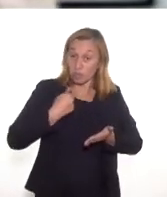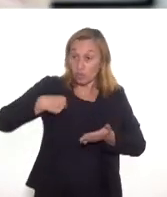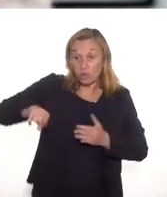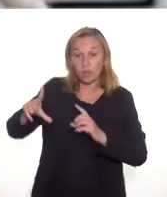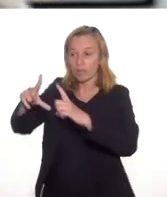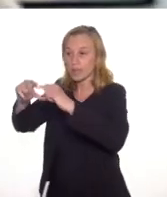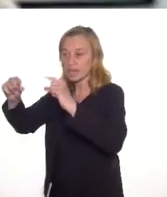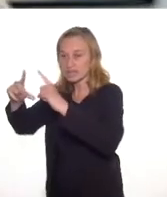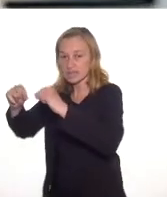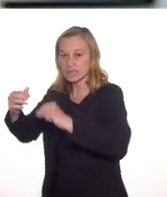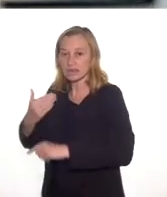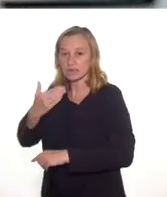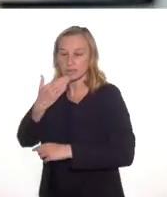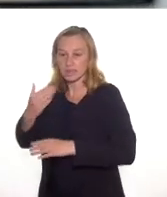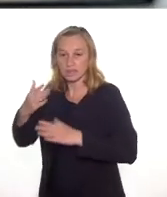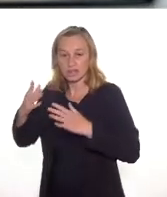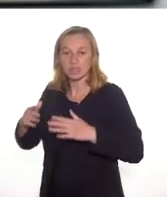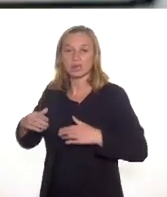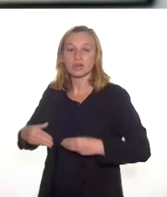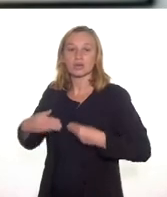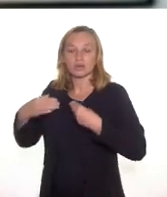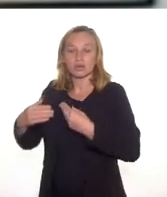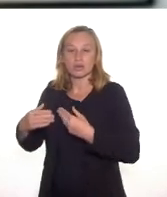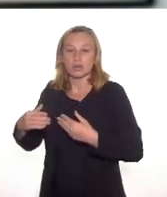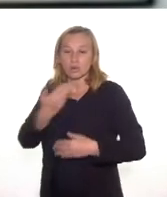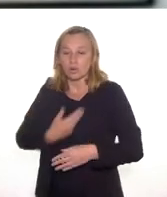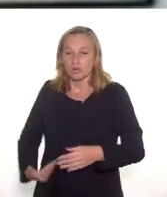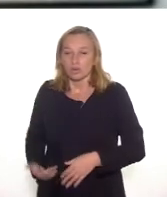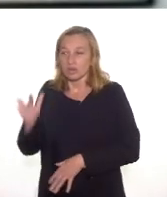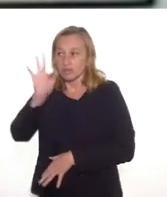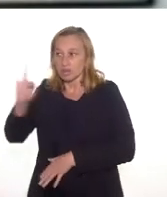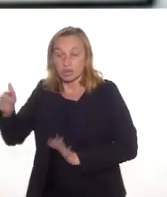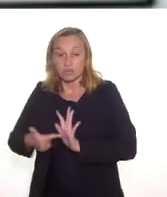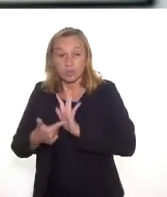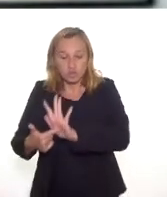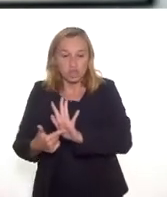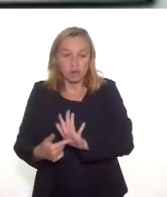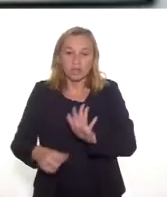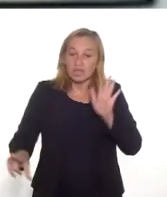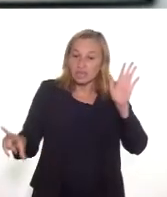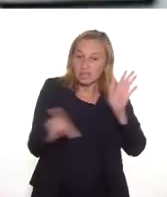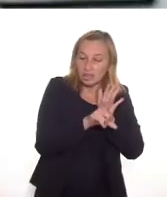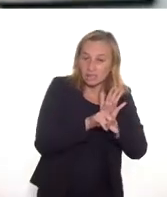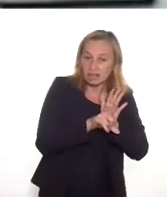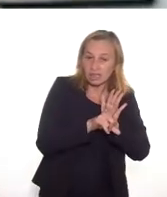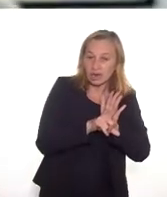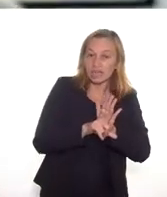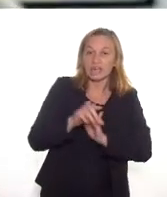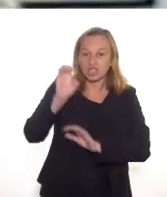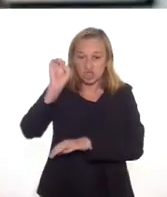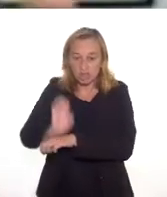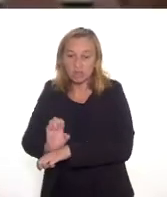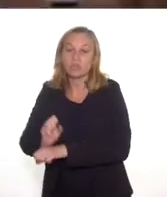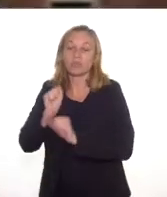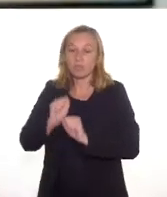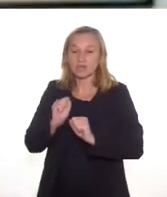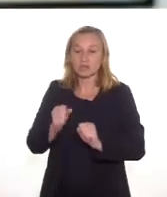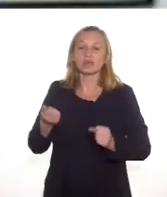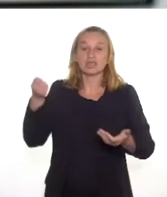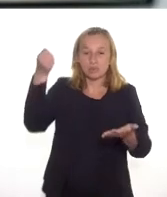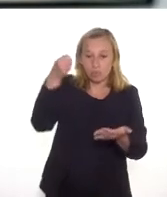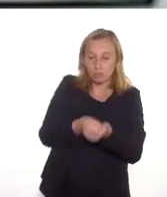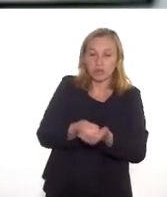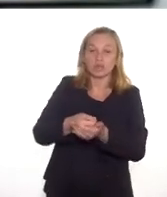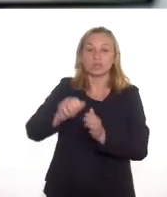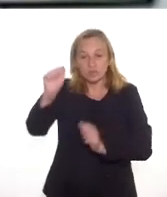as autoridades federais para que o que está disposto nessa lei estadual possa também ser contemplado no âmbito